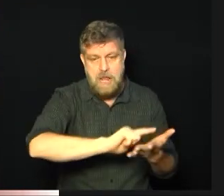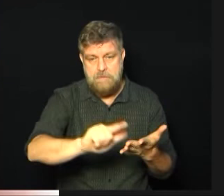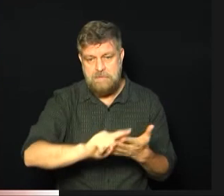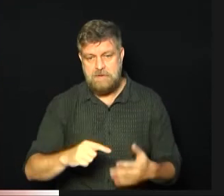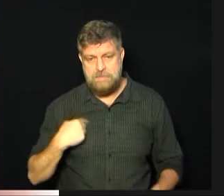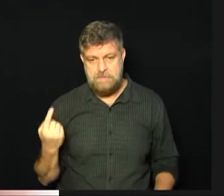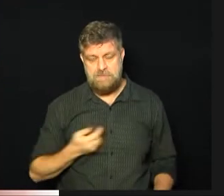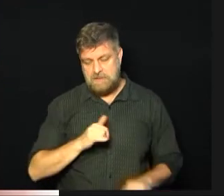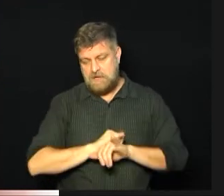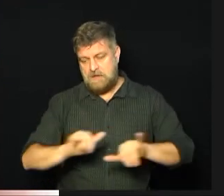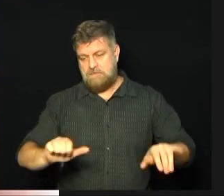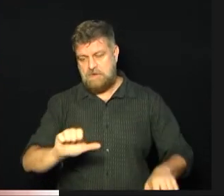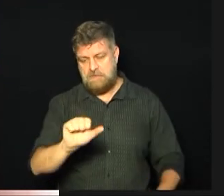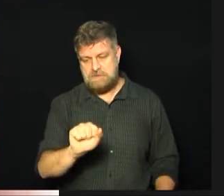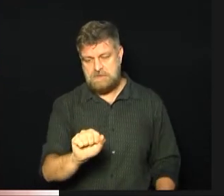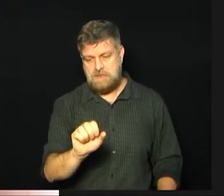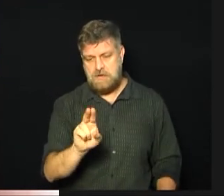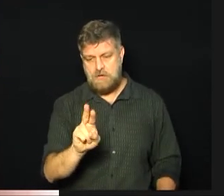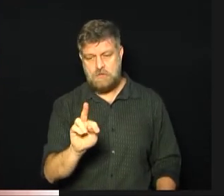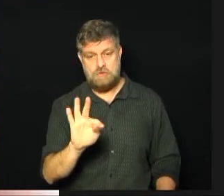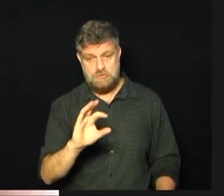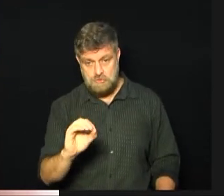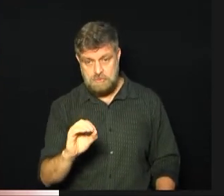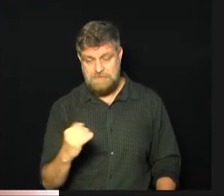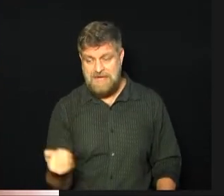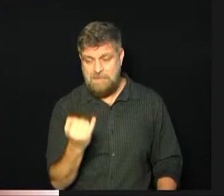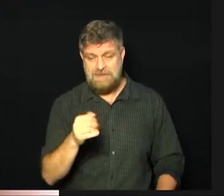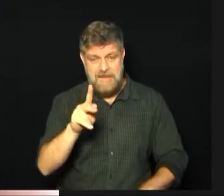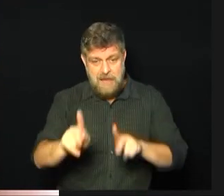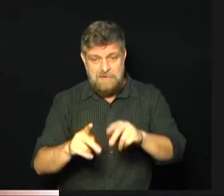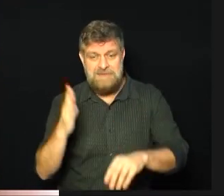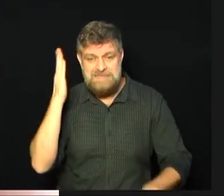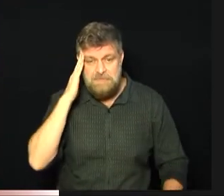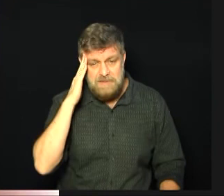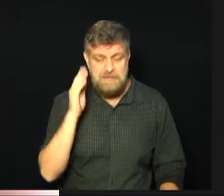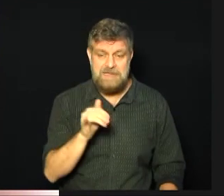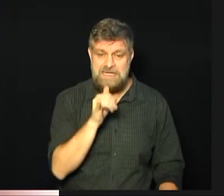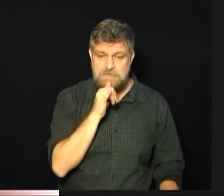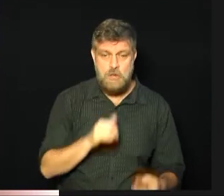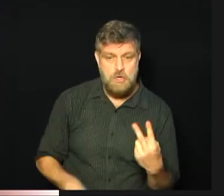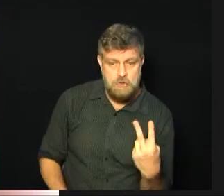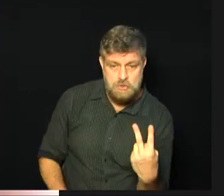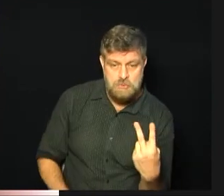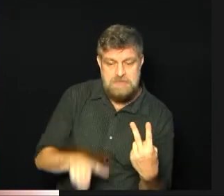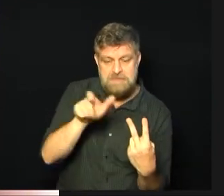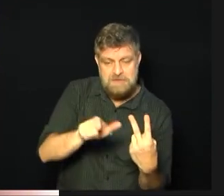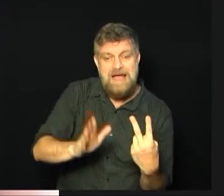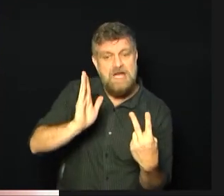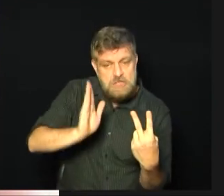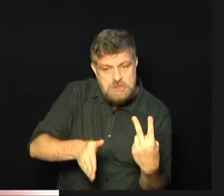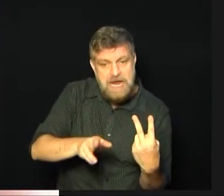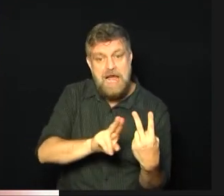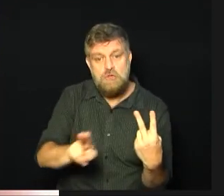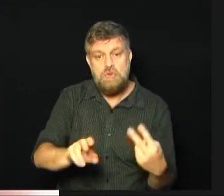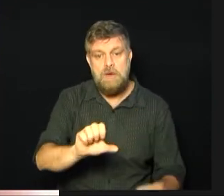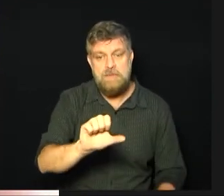gente fala surto, mas é importante o público saber que a gente chama de surto, por exemplo, 2 casos só de criança numa escola, a gente já